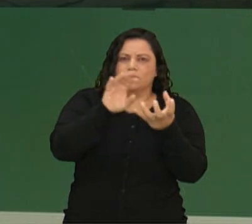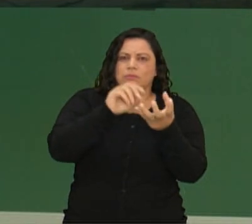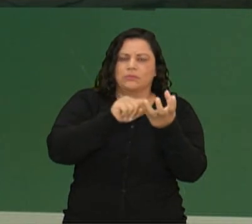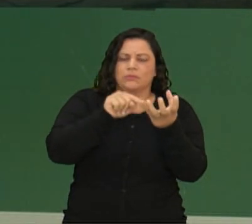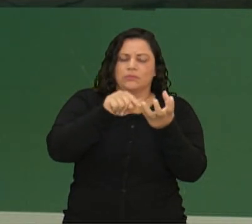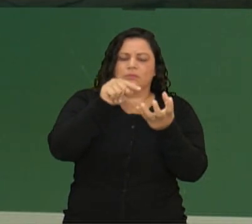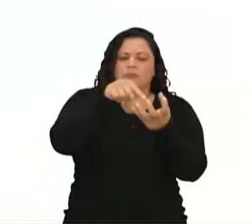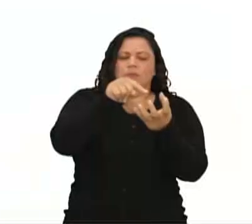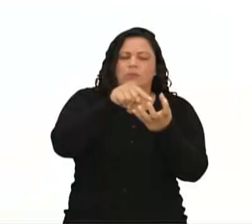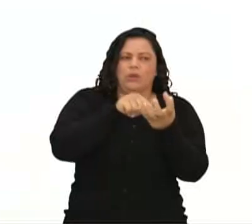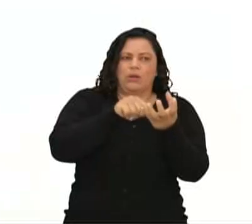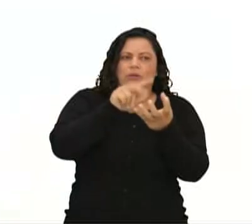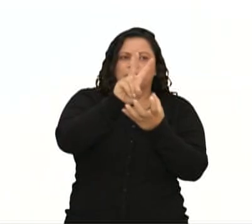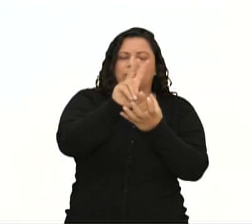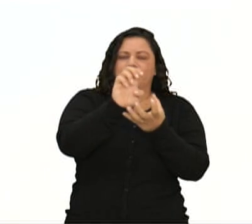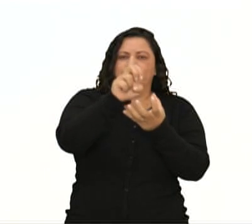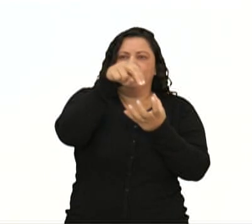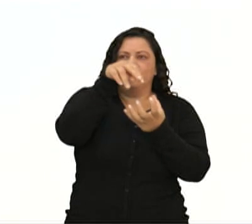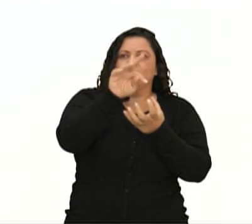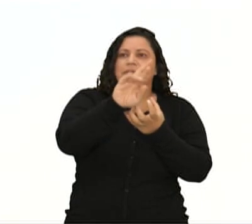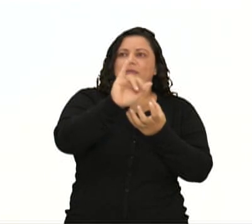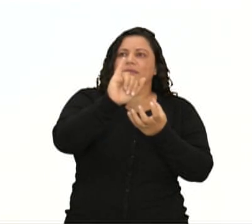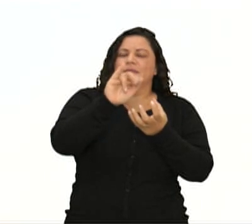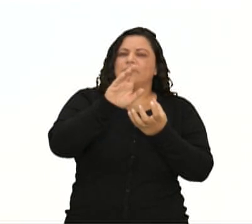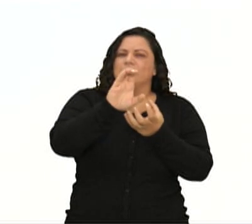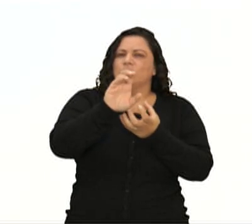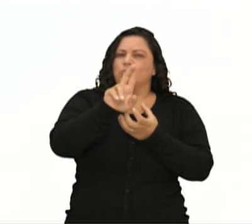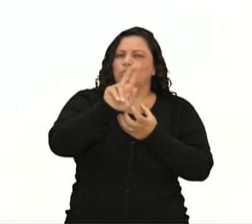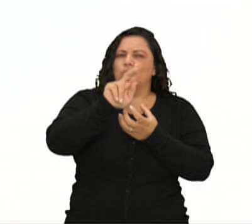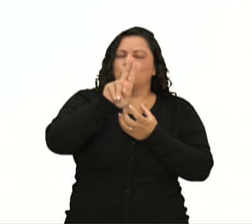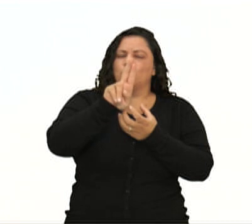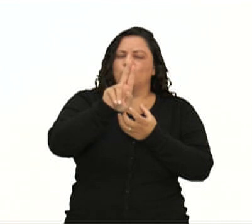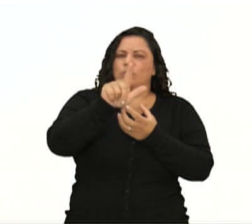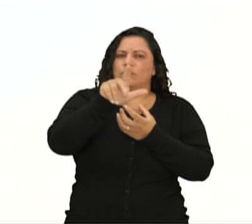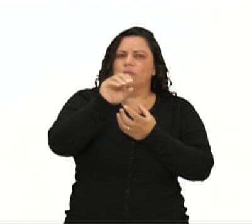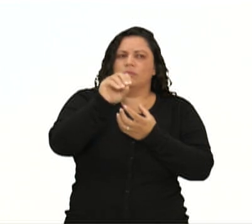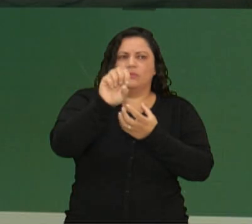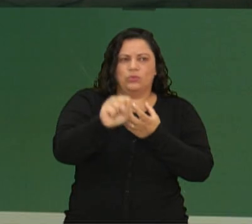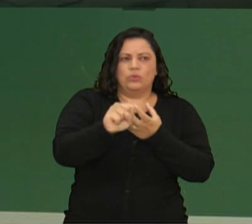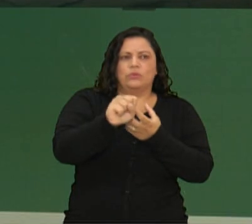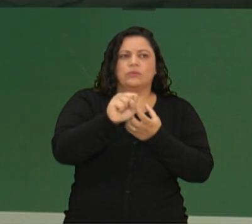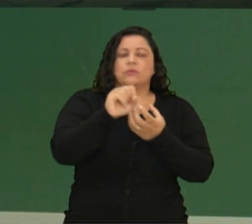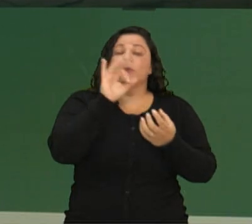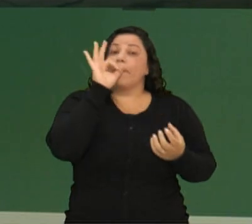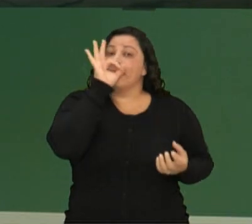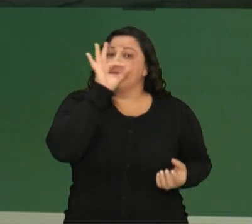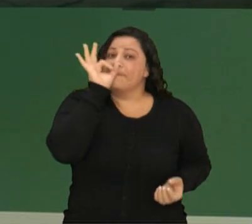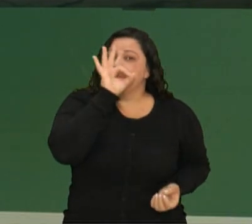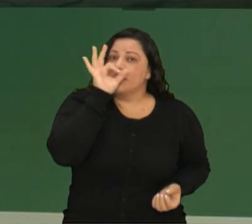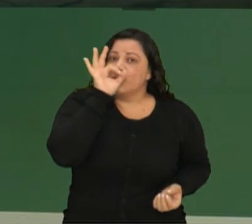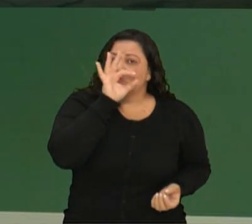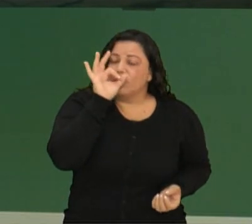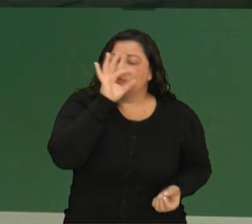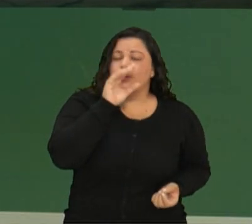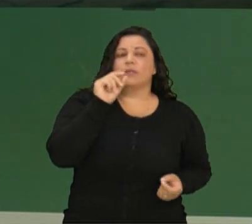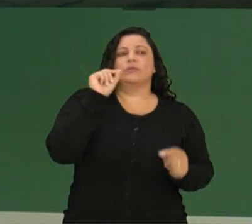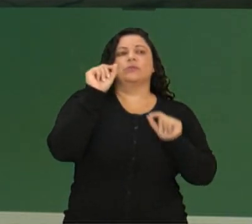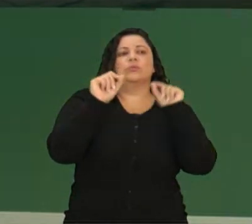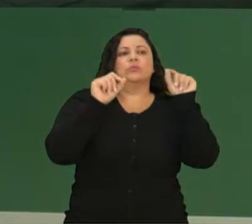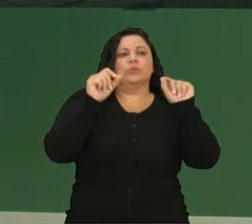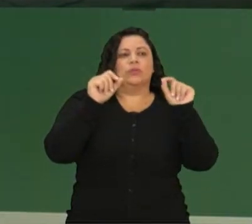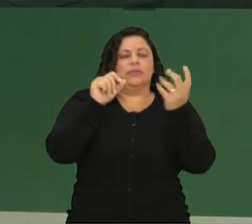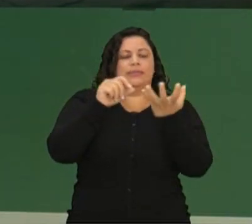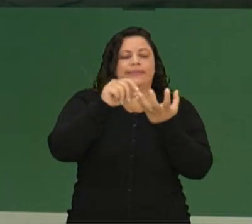estão posicionadas, são essas aqui, ó, essa que tá meio verdinha na imagem, tá? e elas vão impedir que o